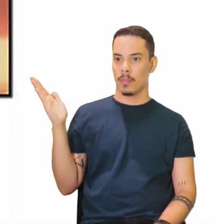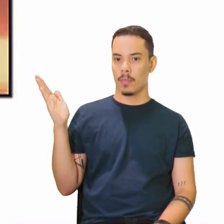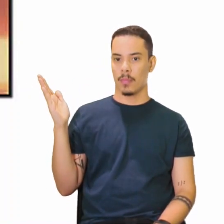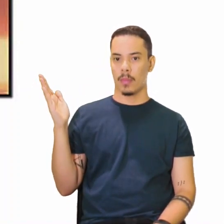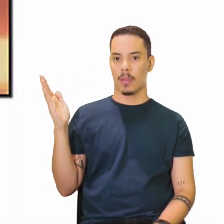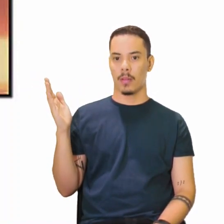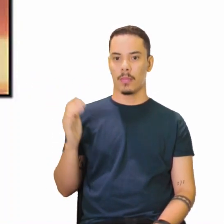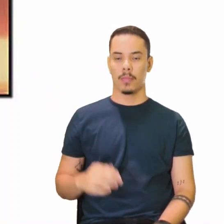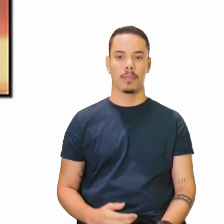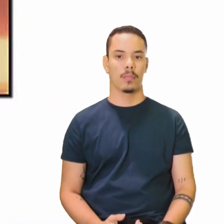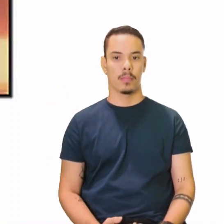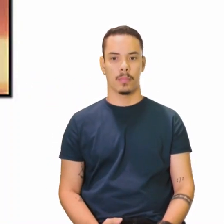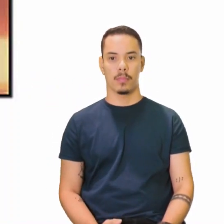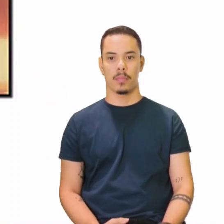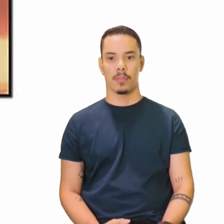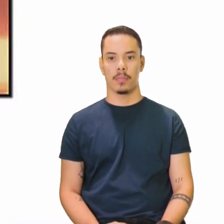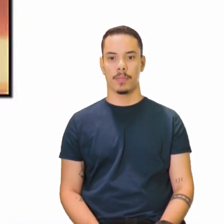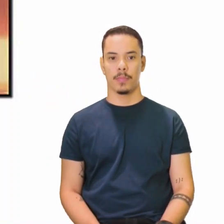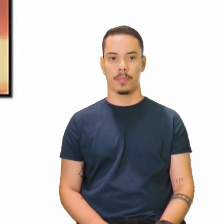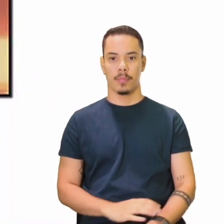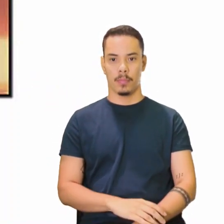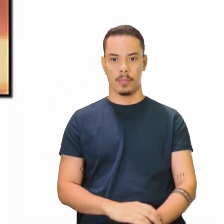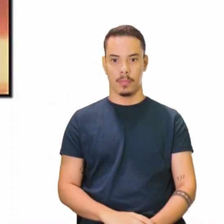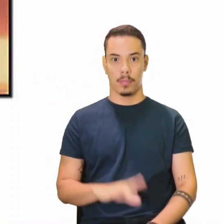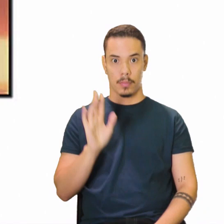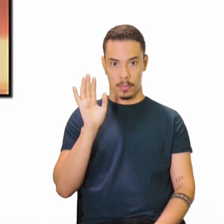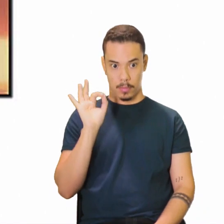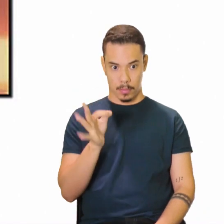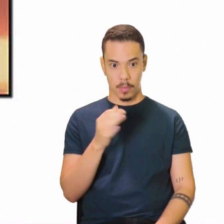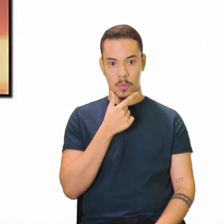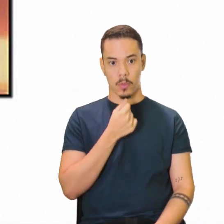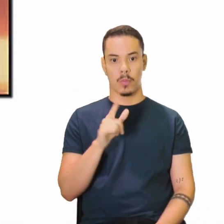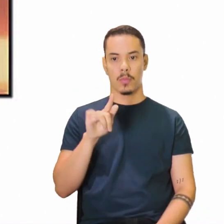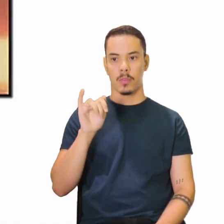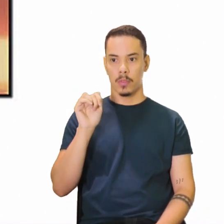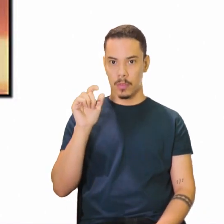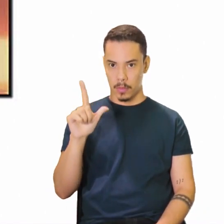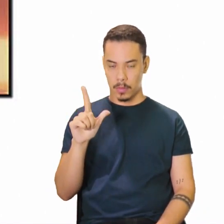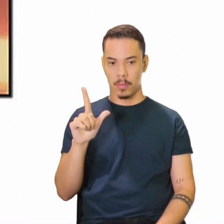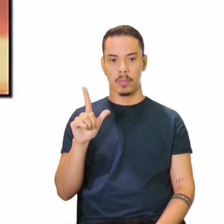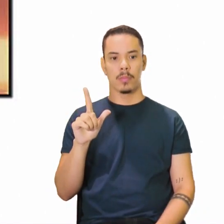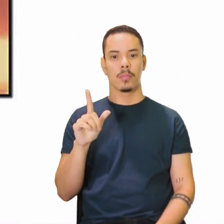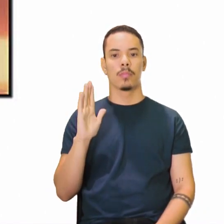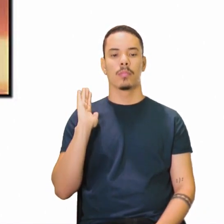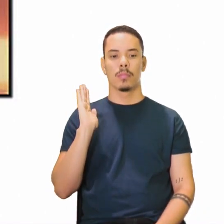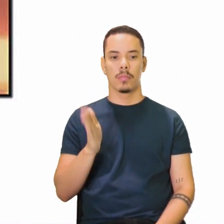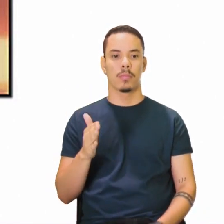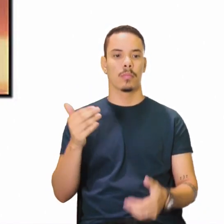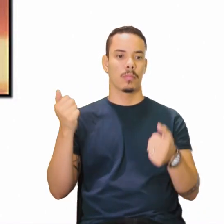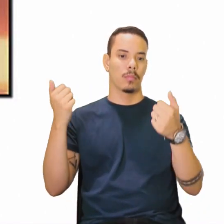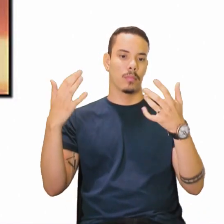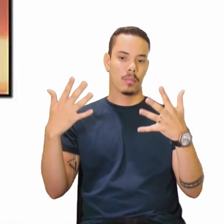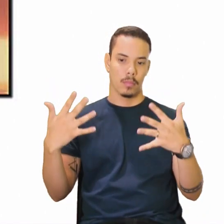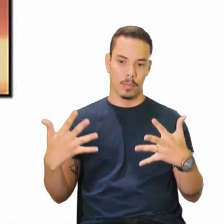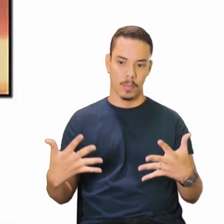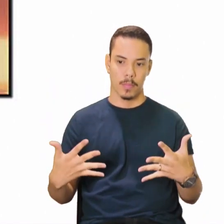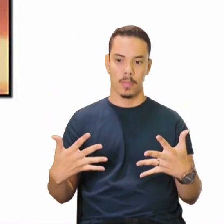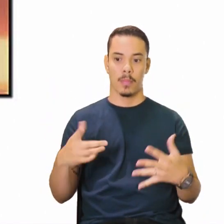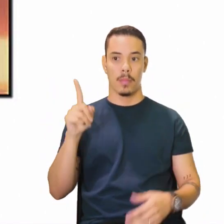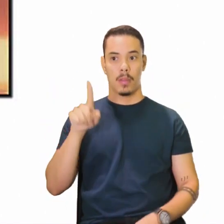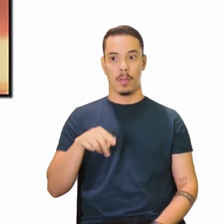O Alto da Barca do Inferno, Gil Vicente. Gente, amadinha, essa obra, ela aqui